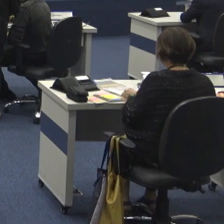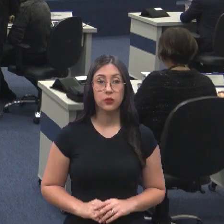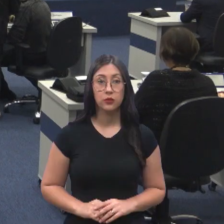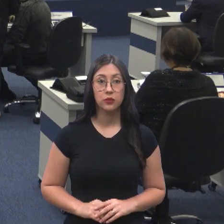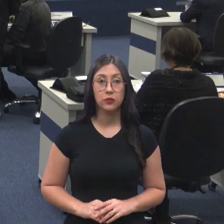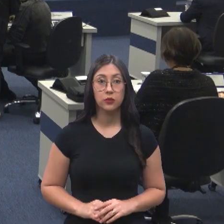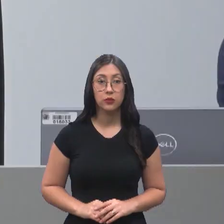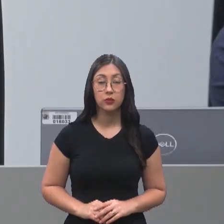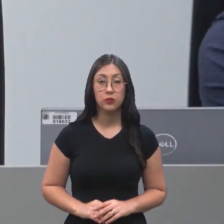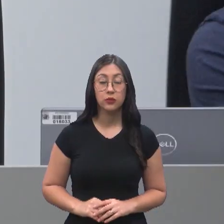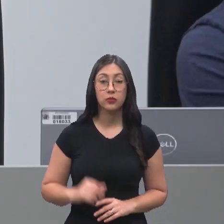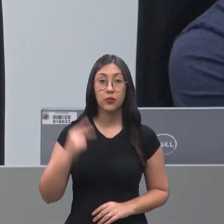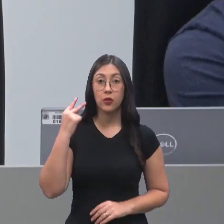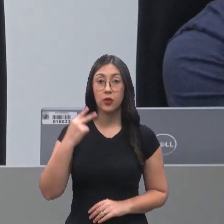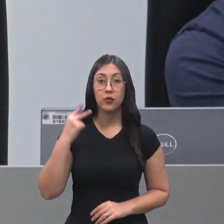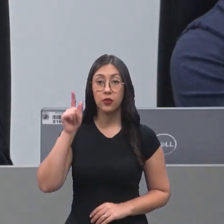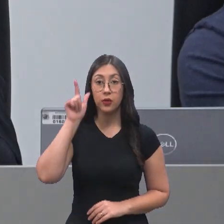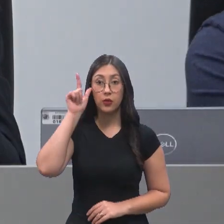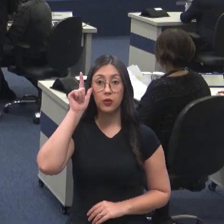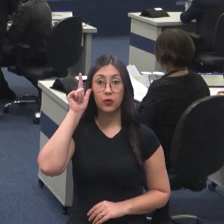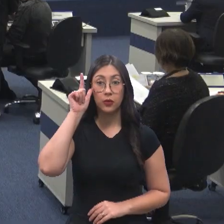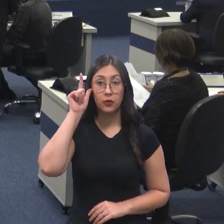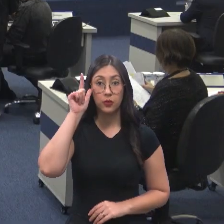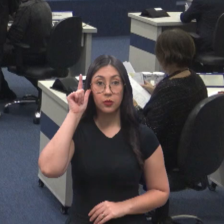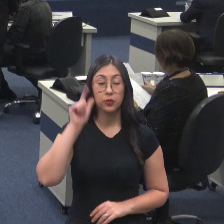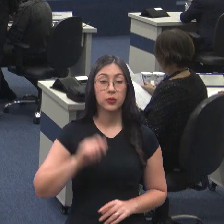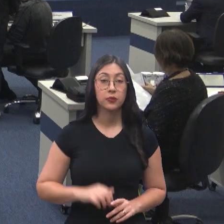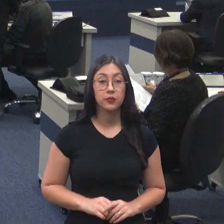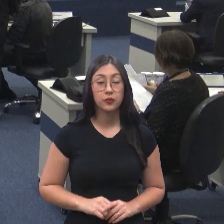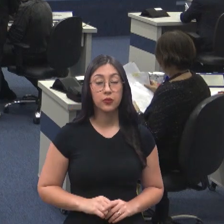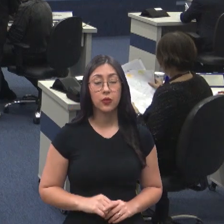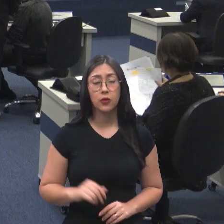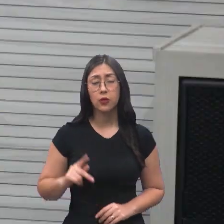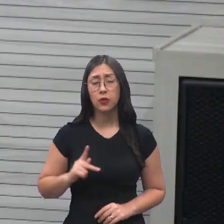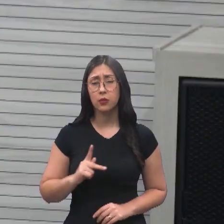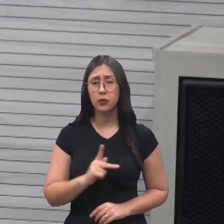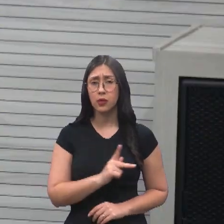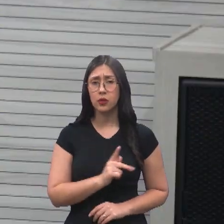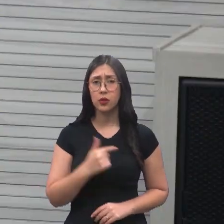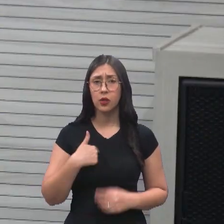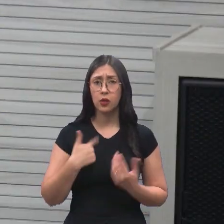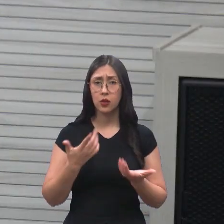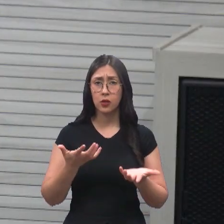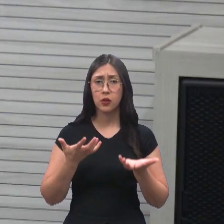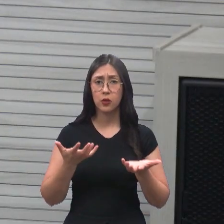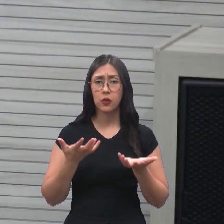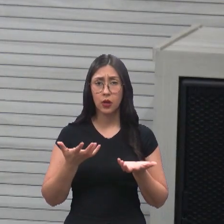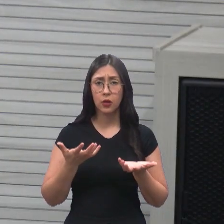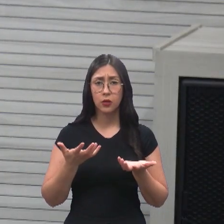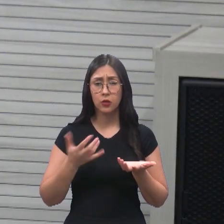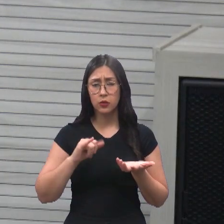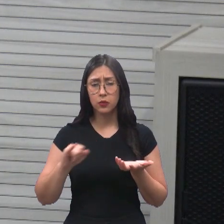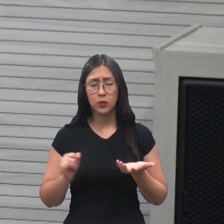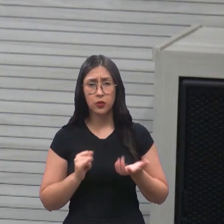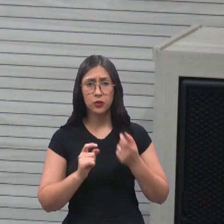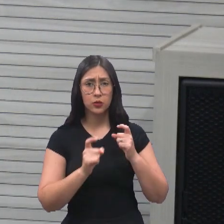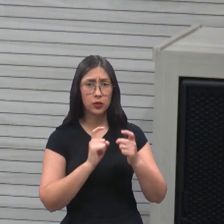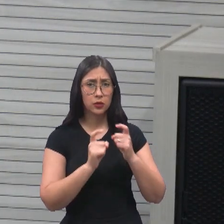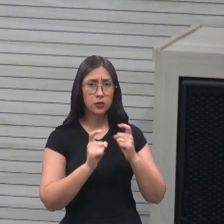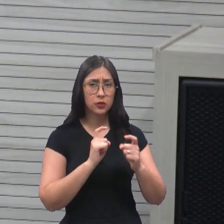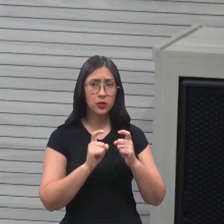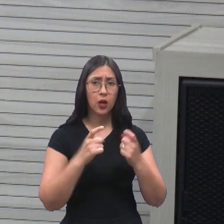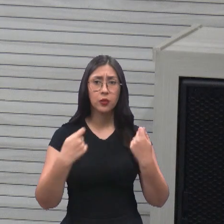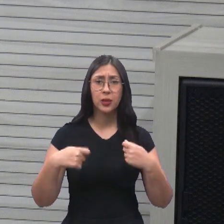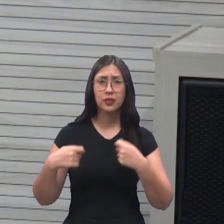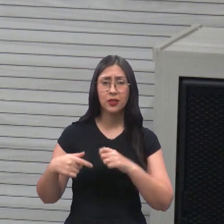Questão de ordem, vereador Lino Bispo. Senhor presidente, eu quero aqui nessa sessão, coisa que era para ter feito